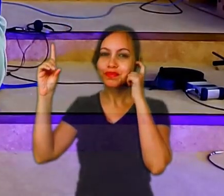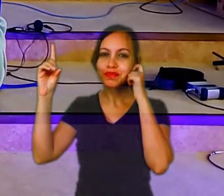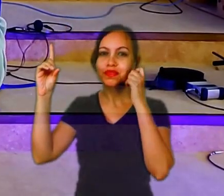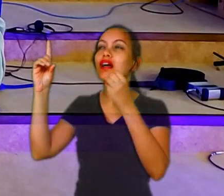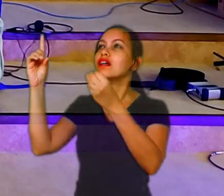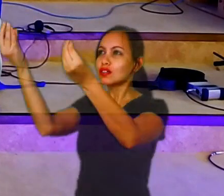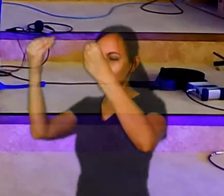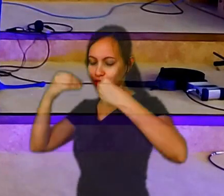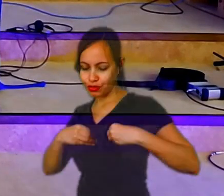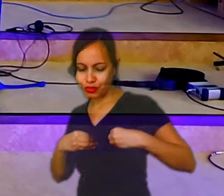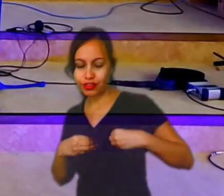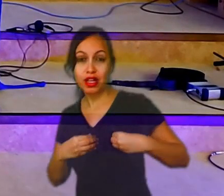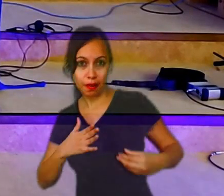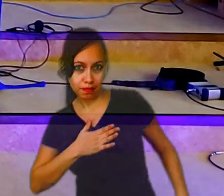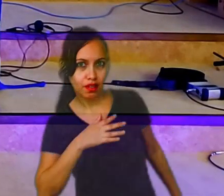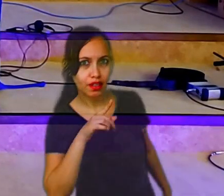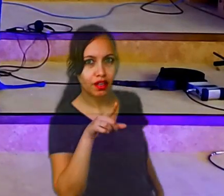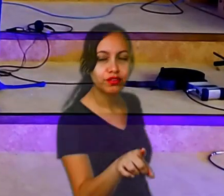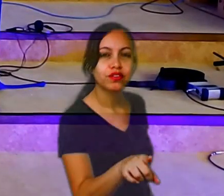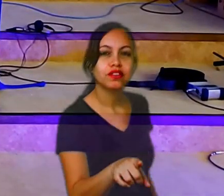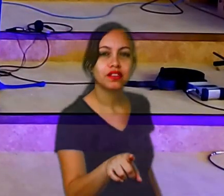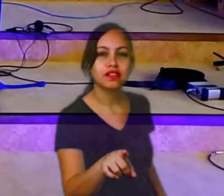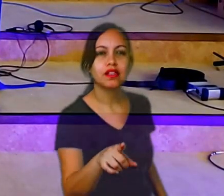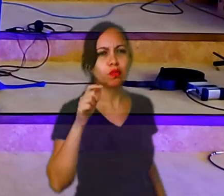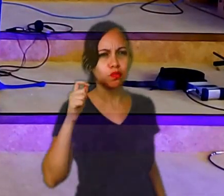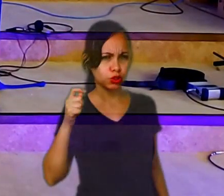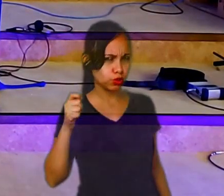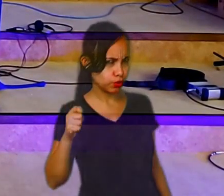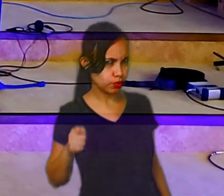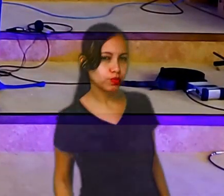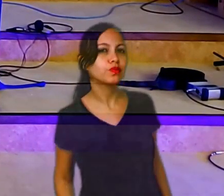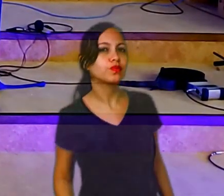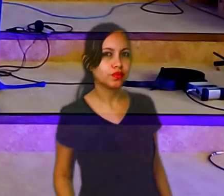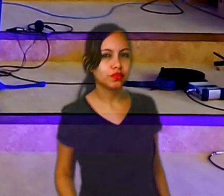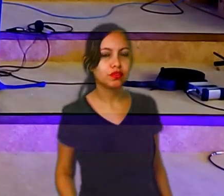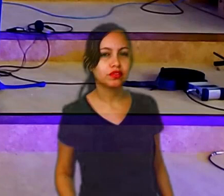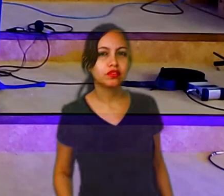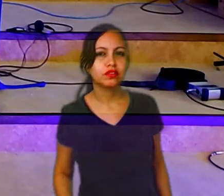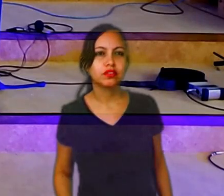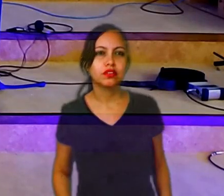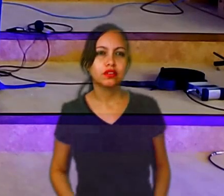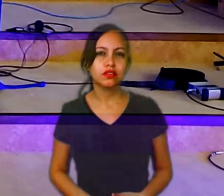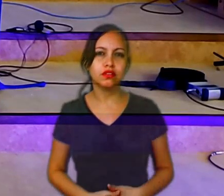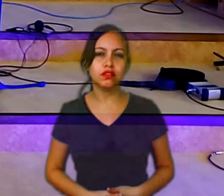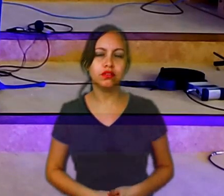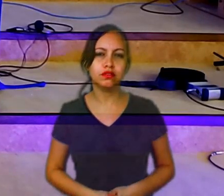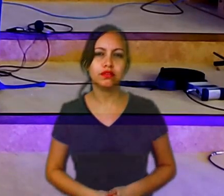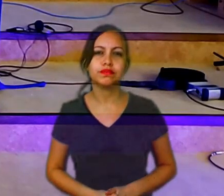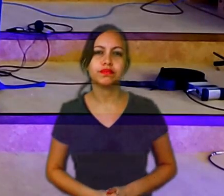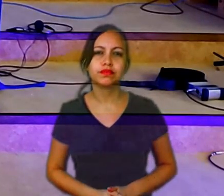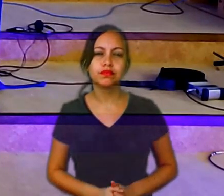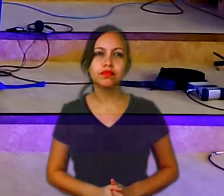nos dê a nós, a mim e a você, uma atitude, uma virtude, como